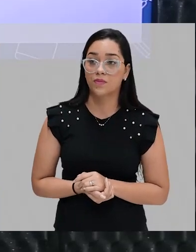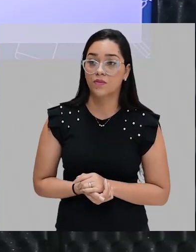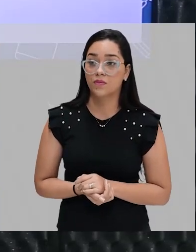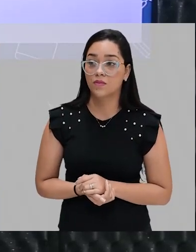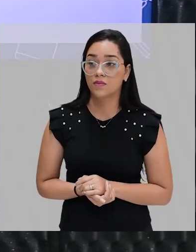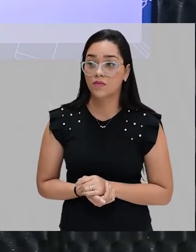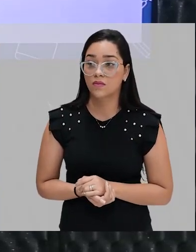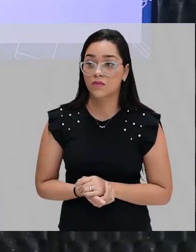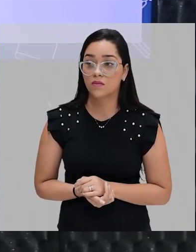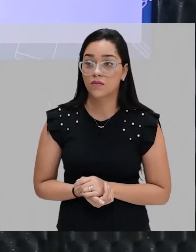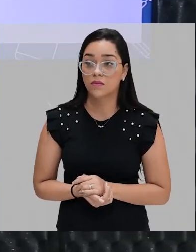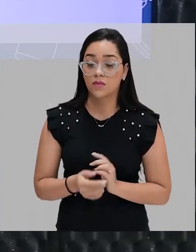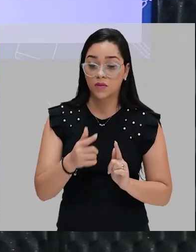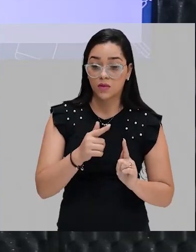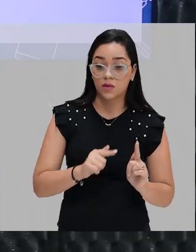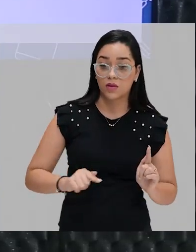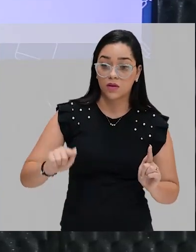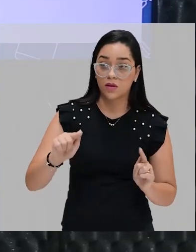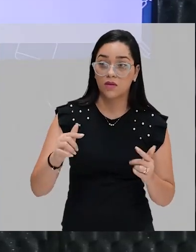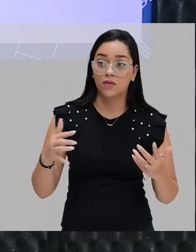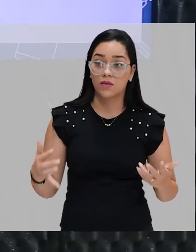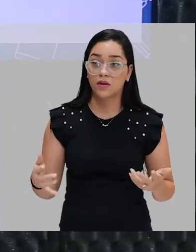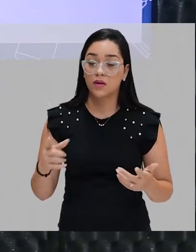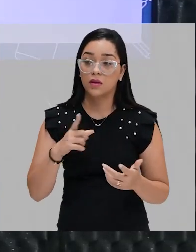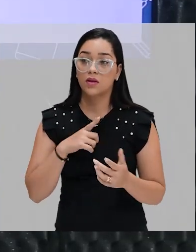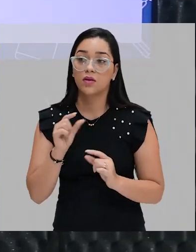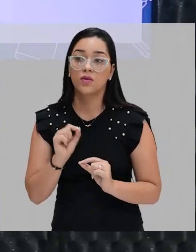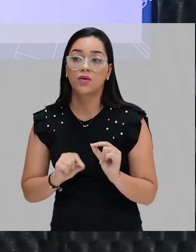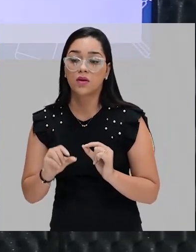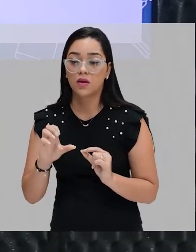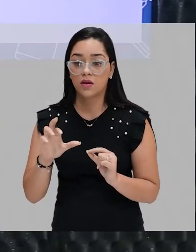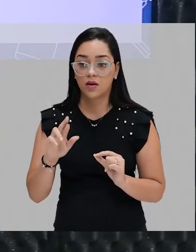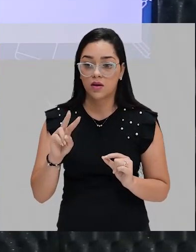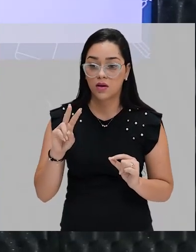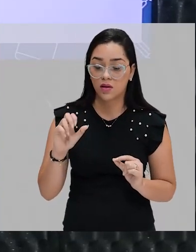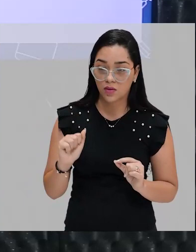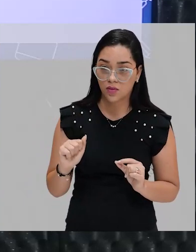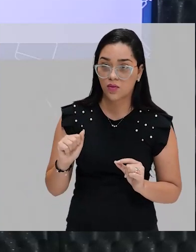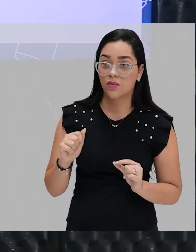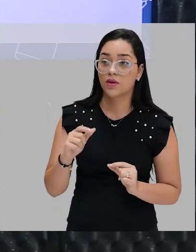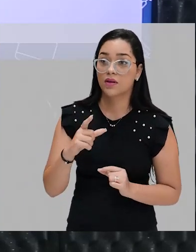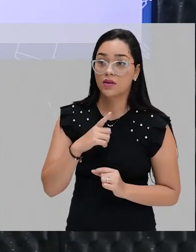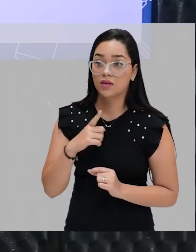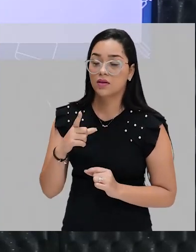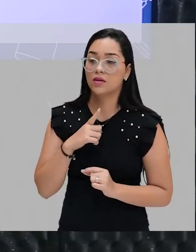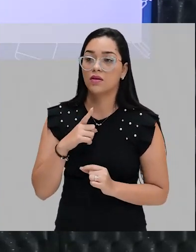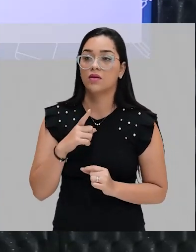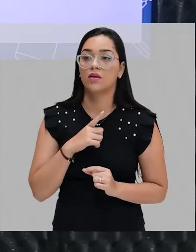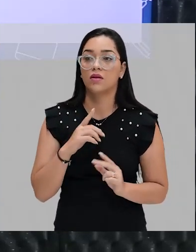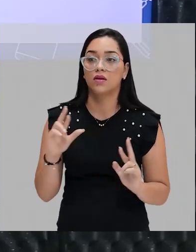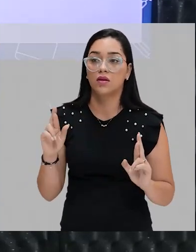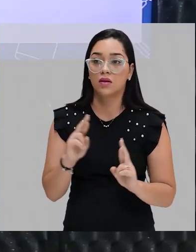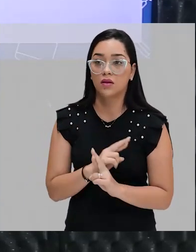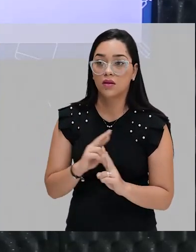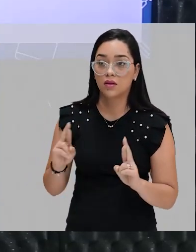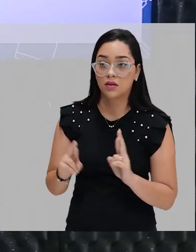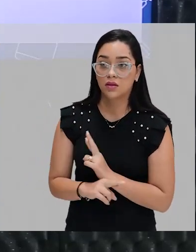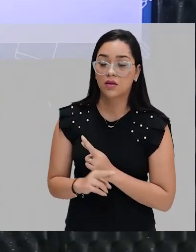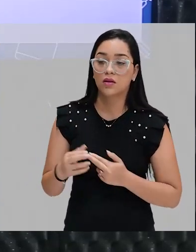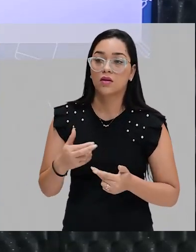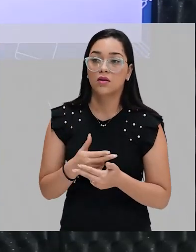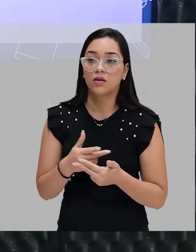Bom, o gráfico aqui justamente é a curva, é a solubilidade da substância em